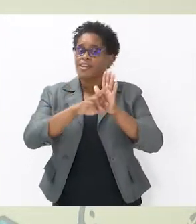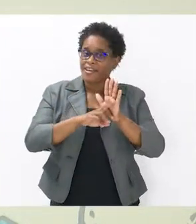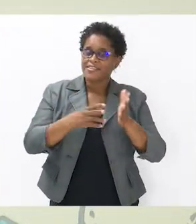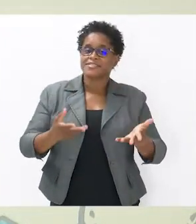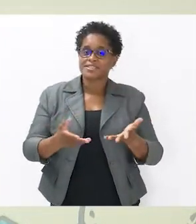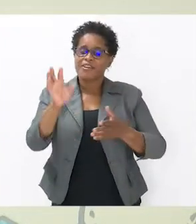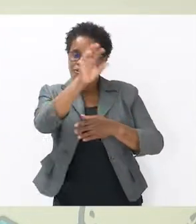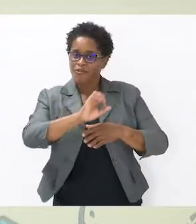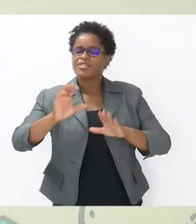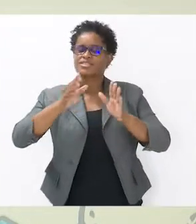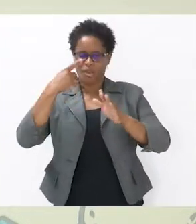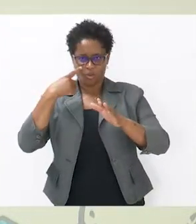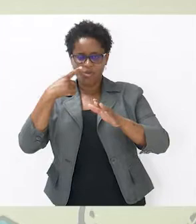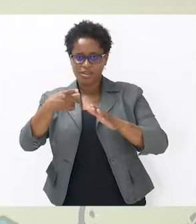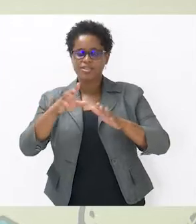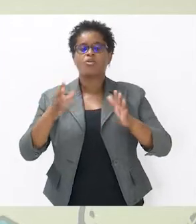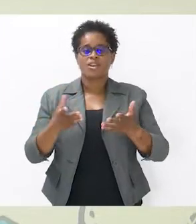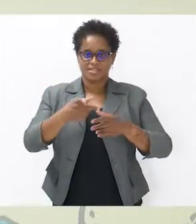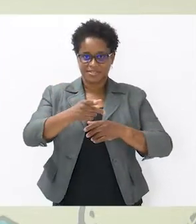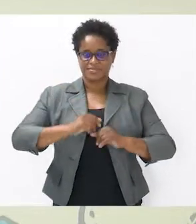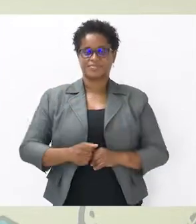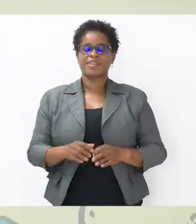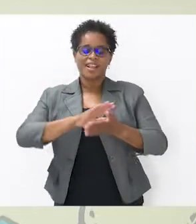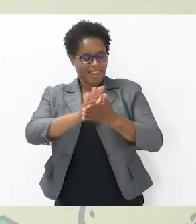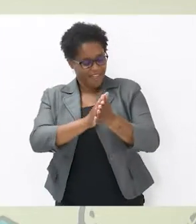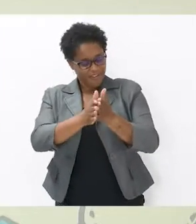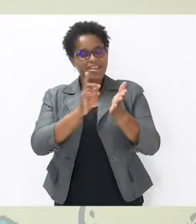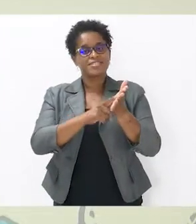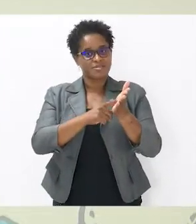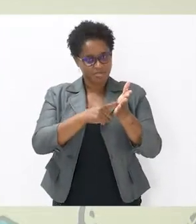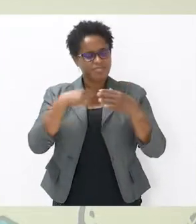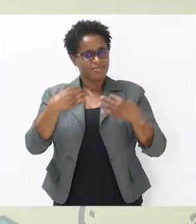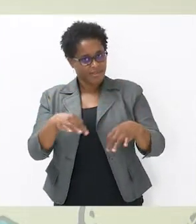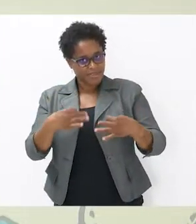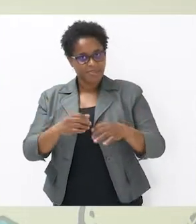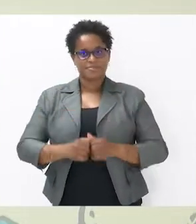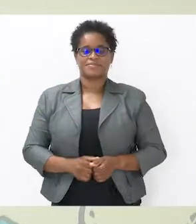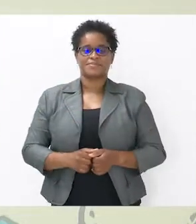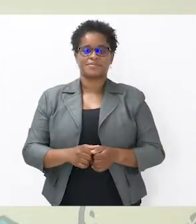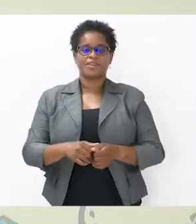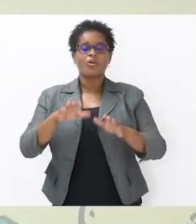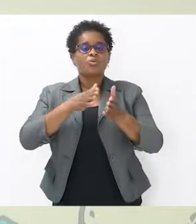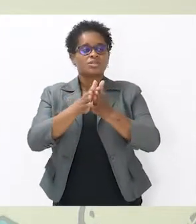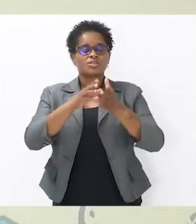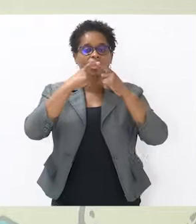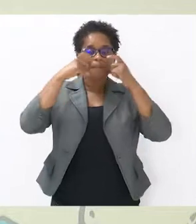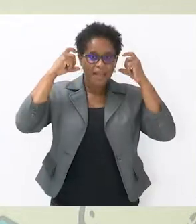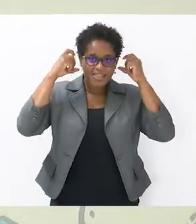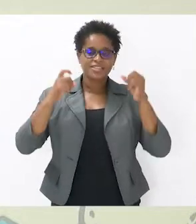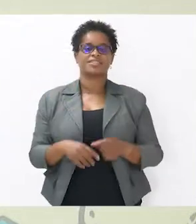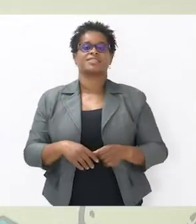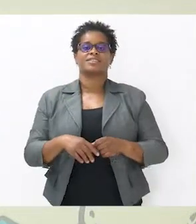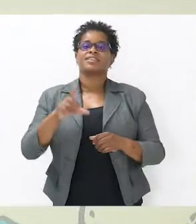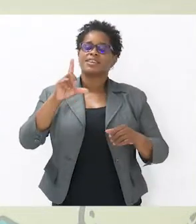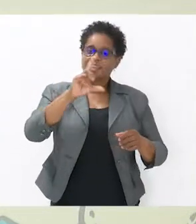regras? Vocês já as conhecem. Quais são? Lavagem das mãos com frequência, utilização da